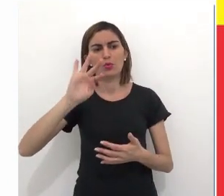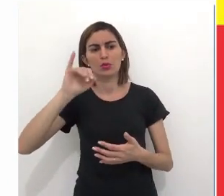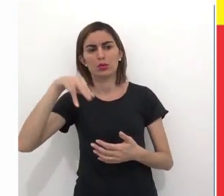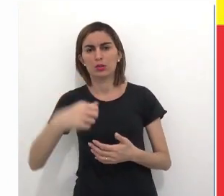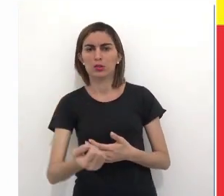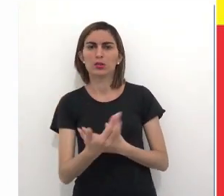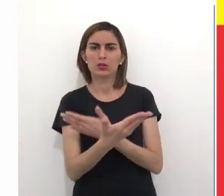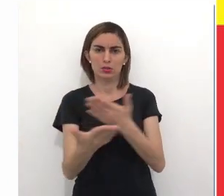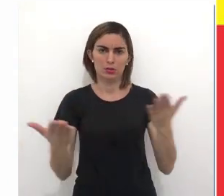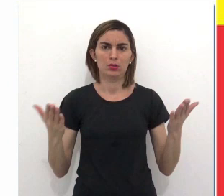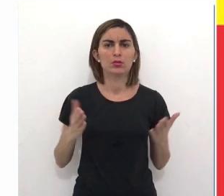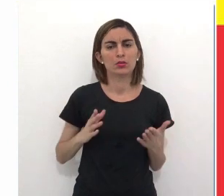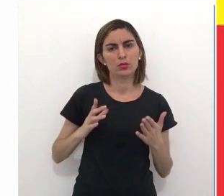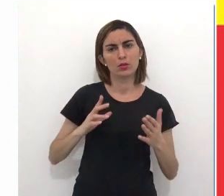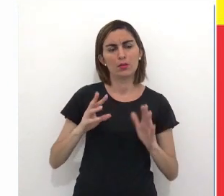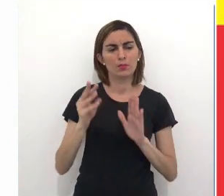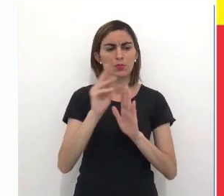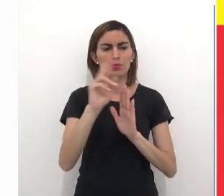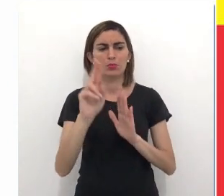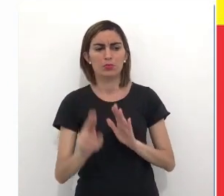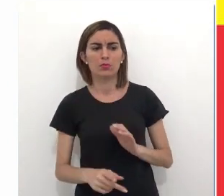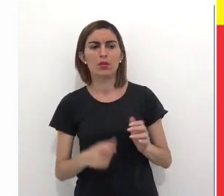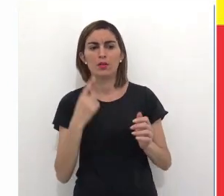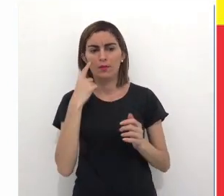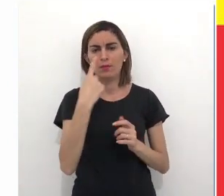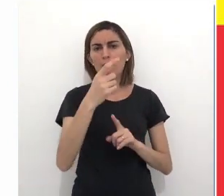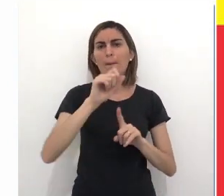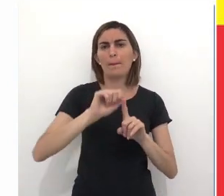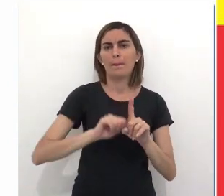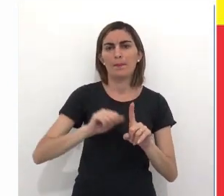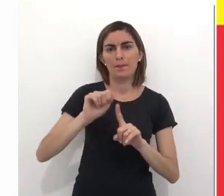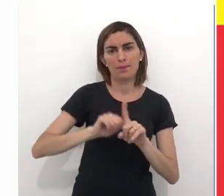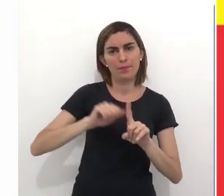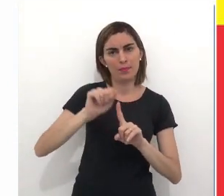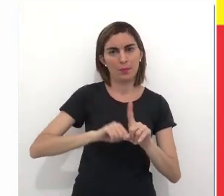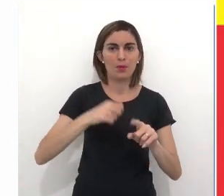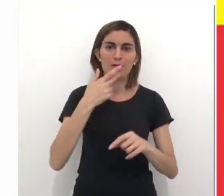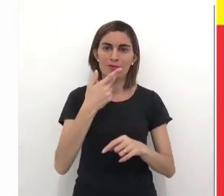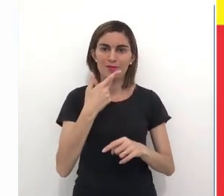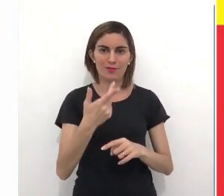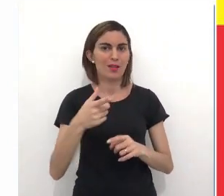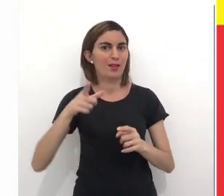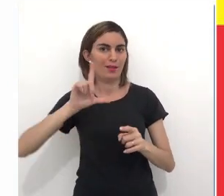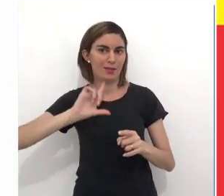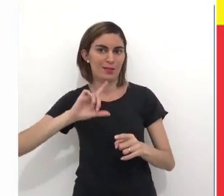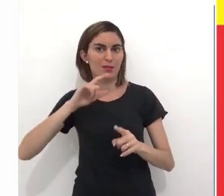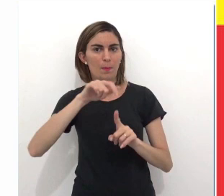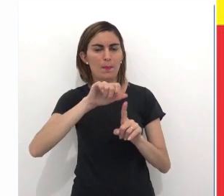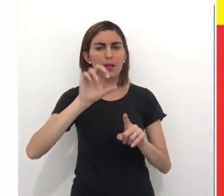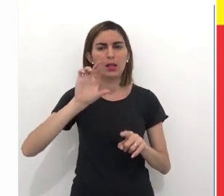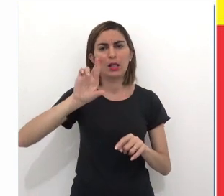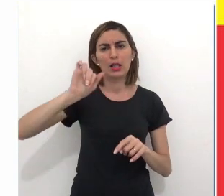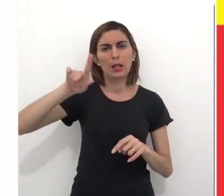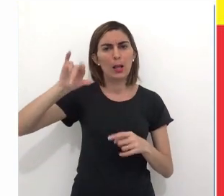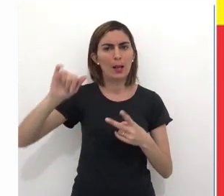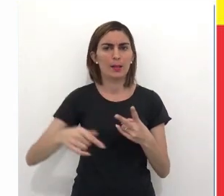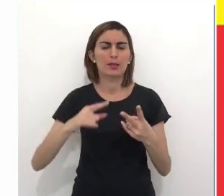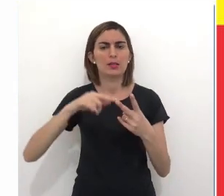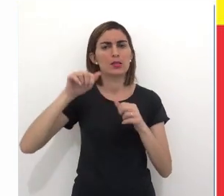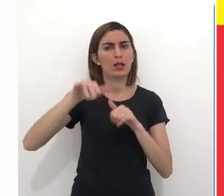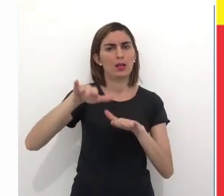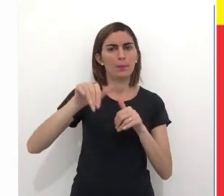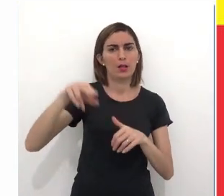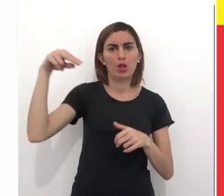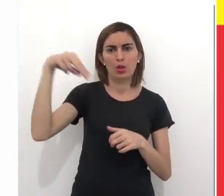né, receberam denominações conforme os meses que eclodiram, conforme falei anteriormente, Abrilada, Setembrada